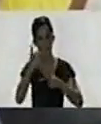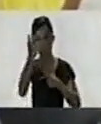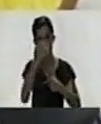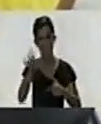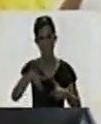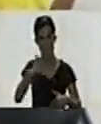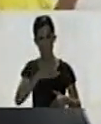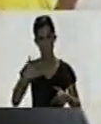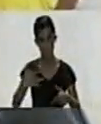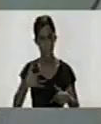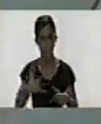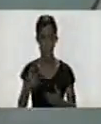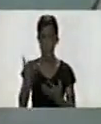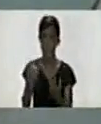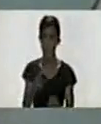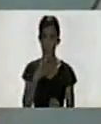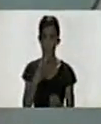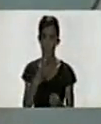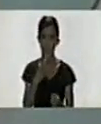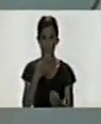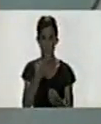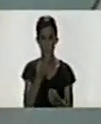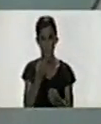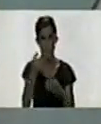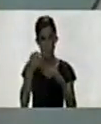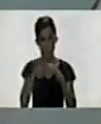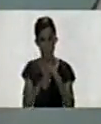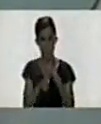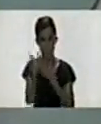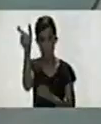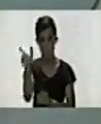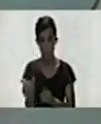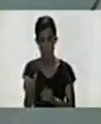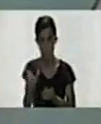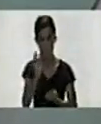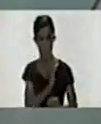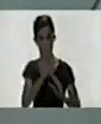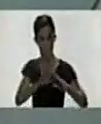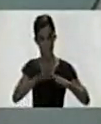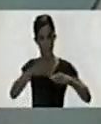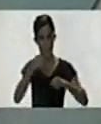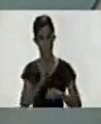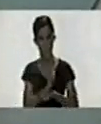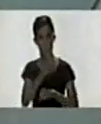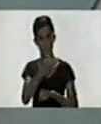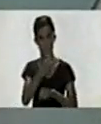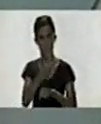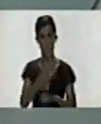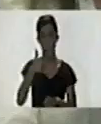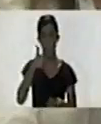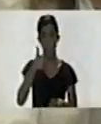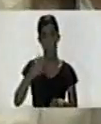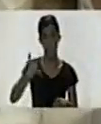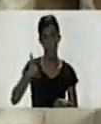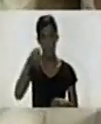com seriedade na saúde. Vamos conhecer um pouco mais do homem que está enchendo o nosso coração de esperança.